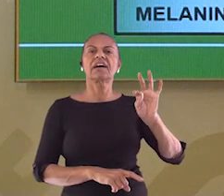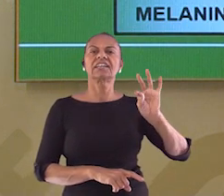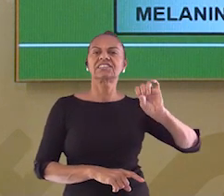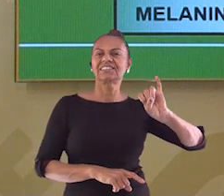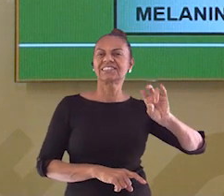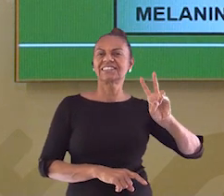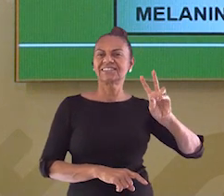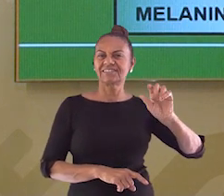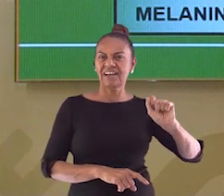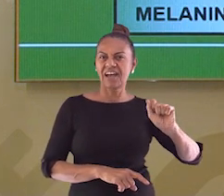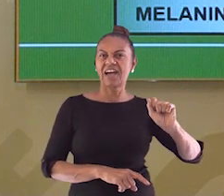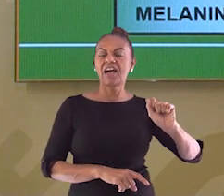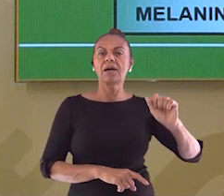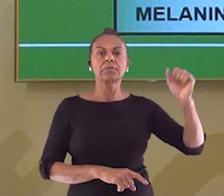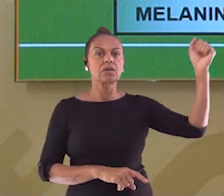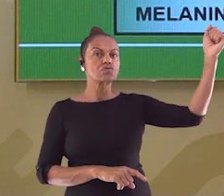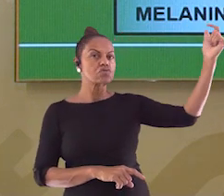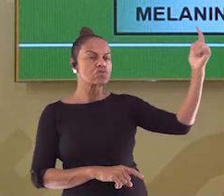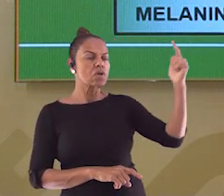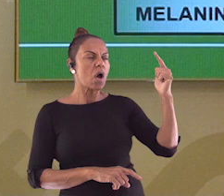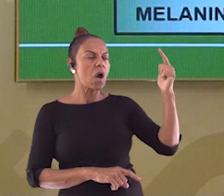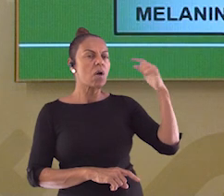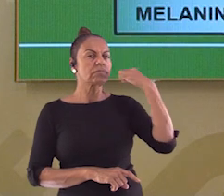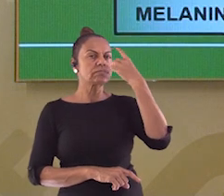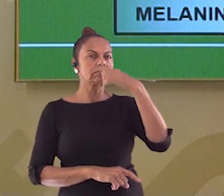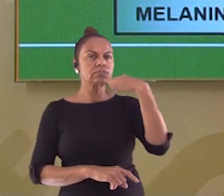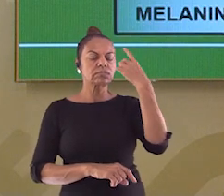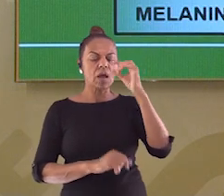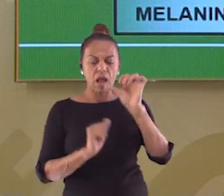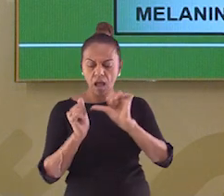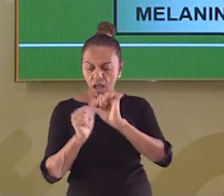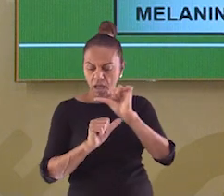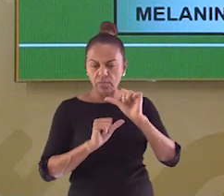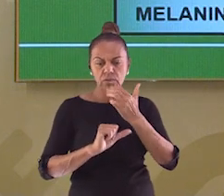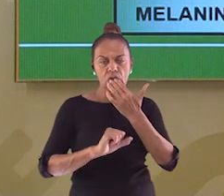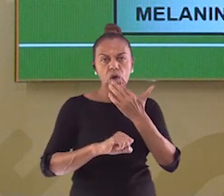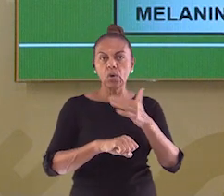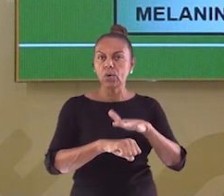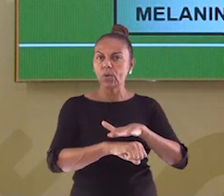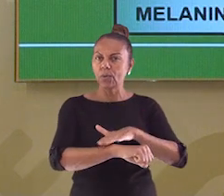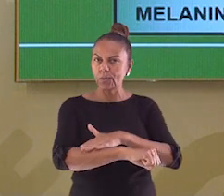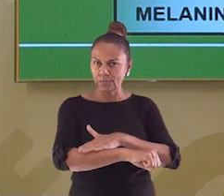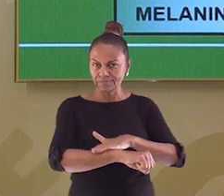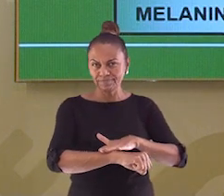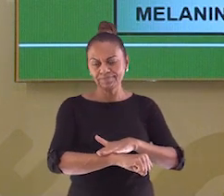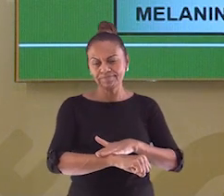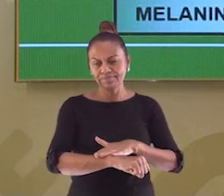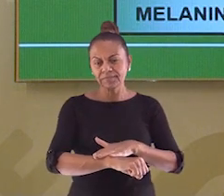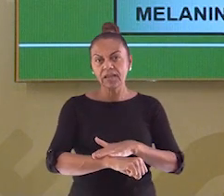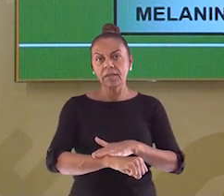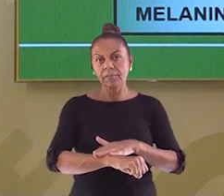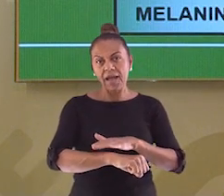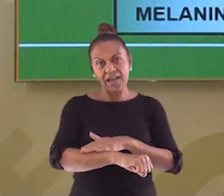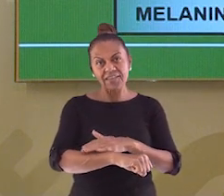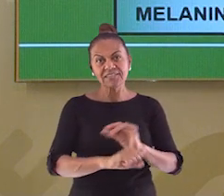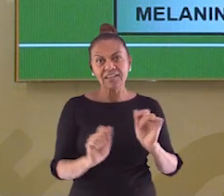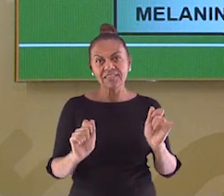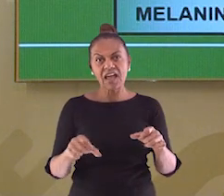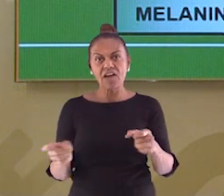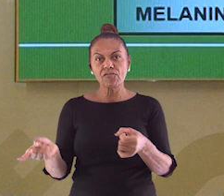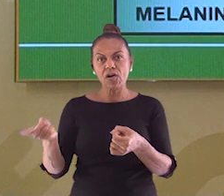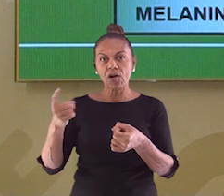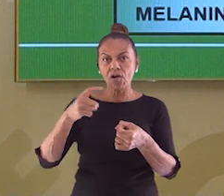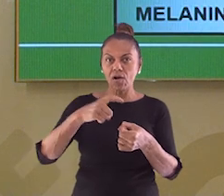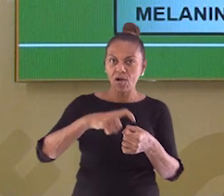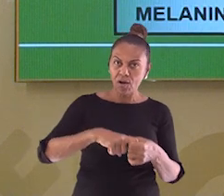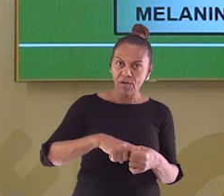a exposição prolongada ao sol. Sendo que este bronzeamento é reversível, pois trata-se